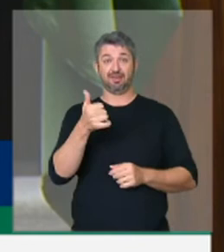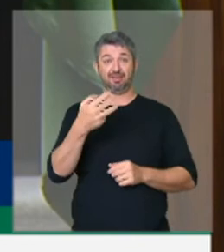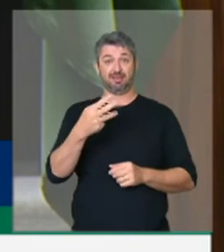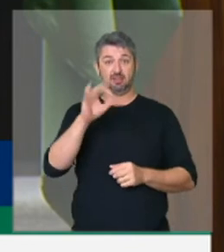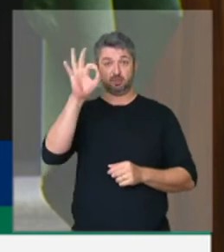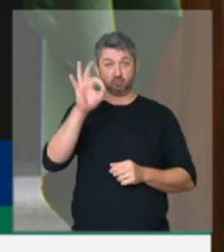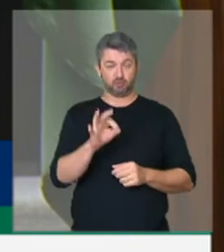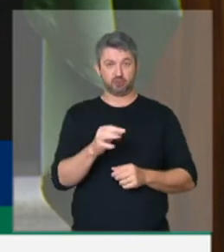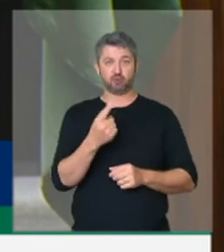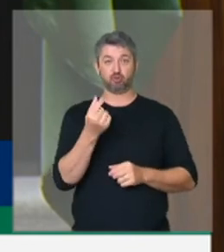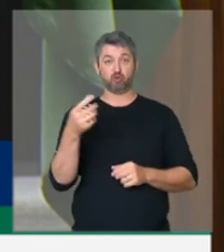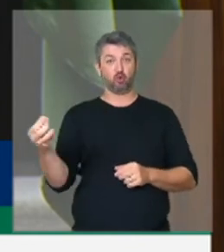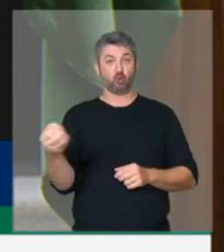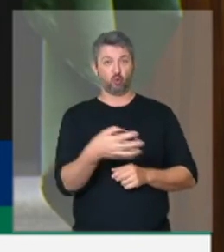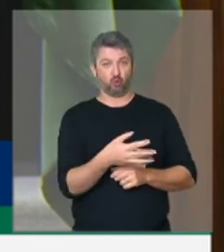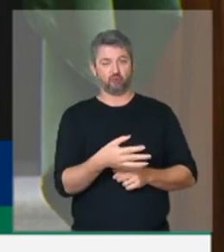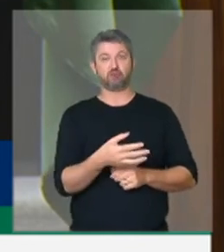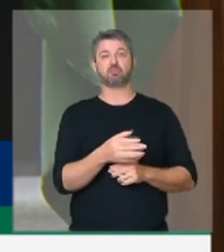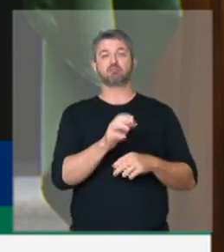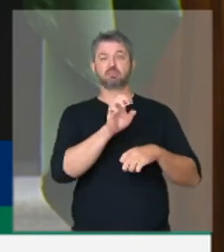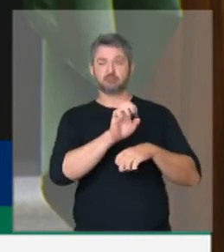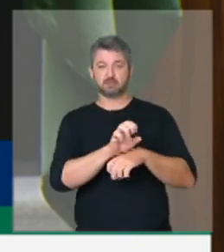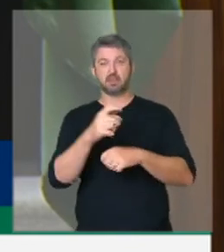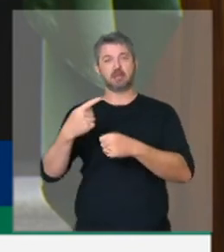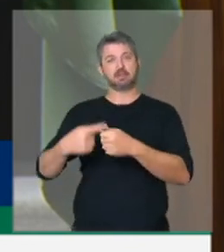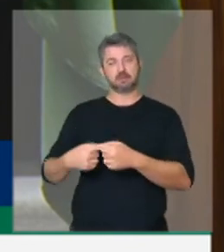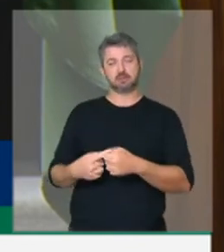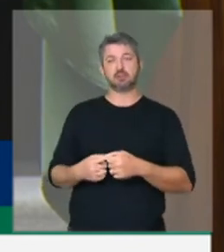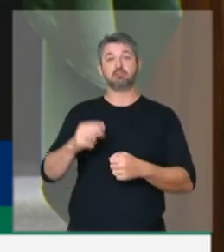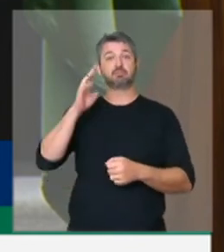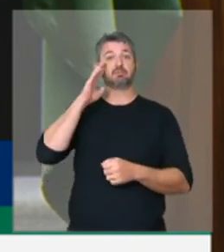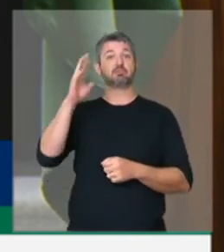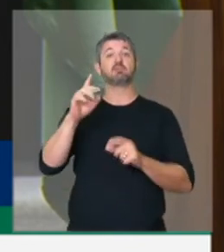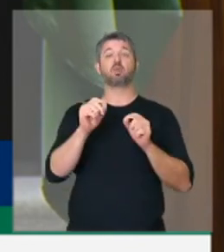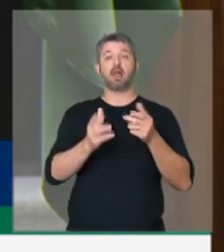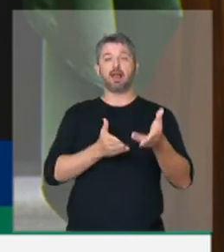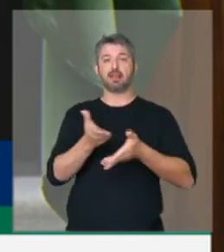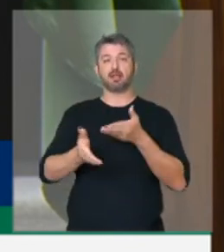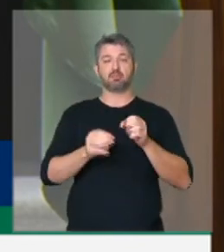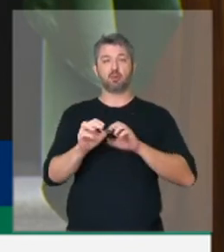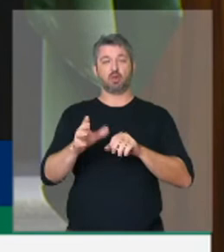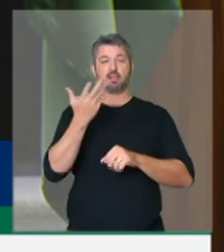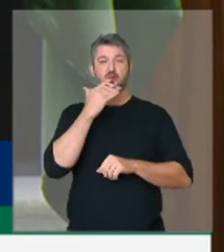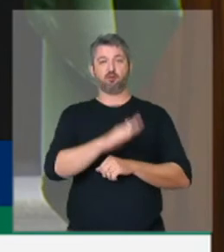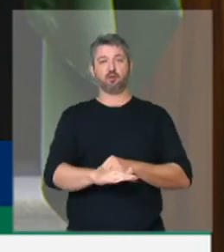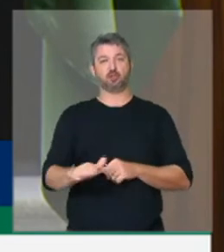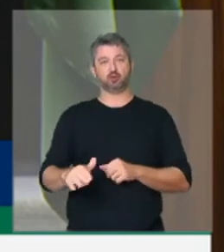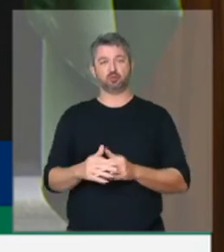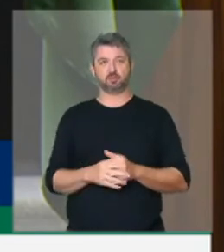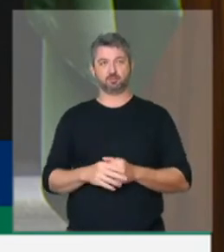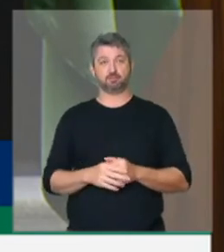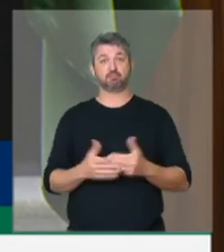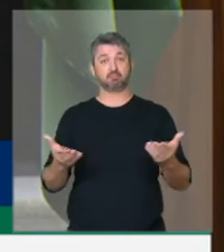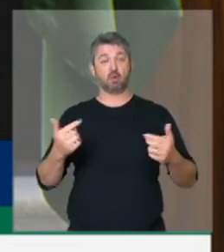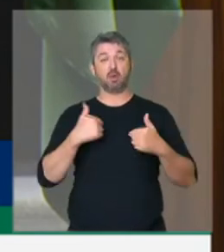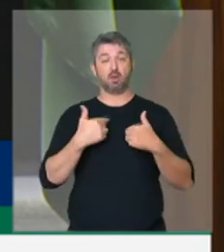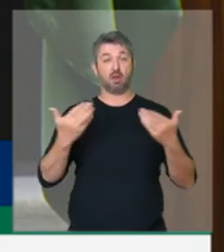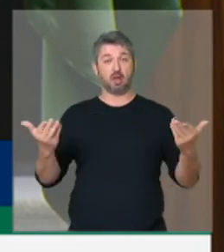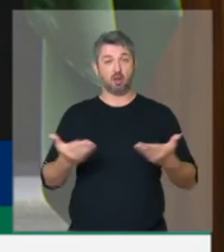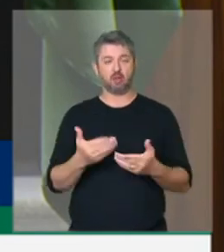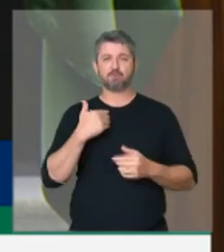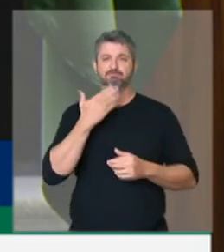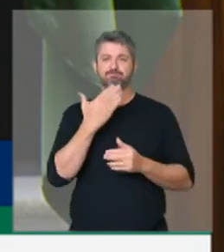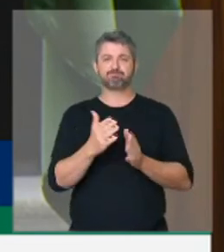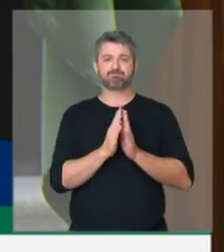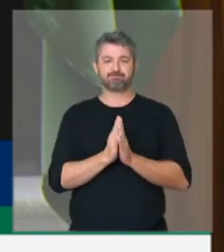13% com dinheiro novo para estados e municípios, em especial para o atendimento à educação infantil. Então, o que eu gostaria de fazer é um apelo